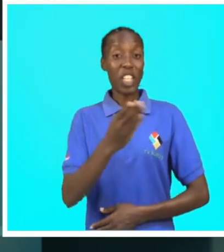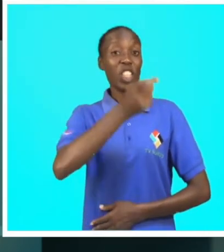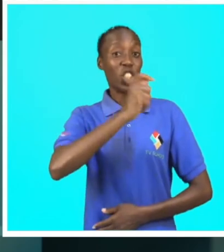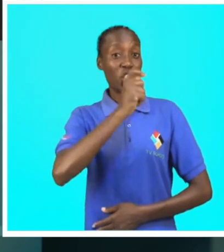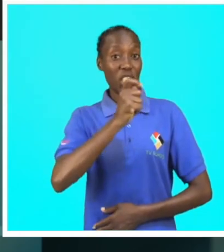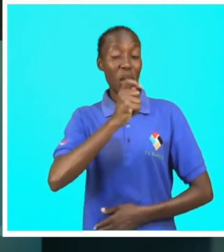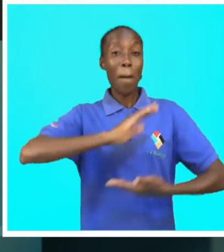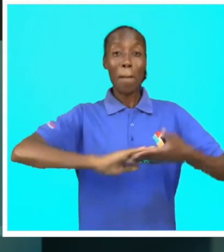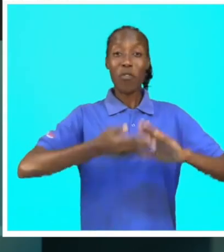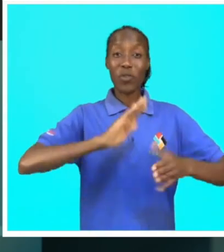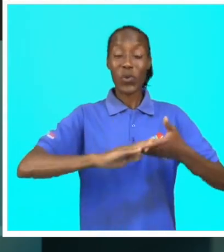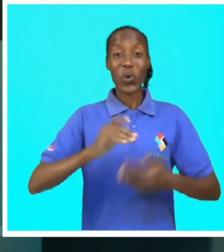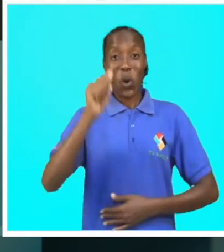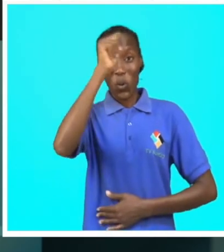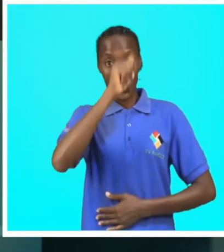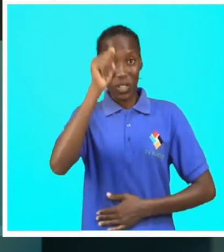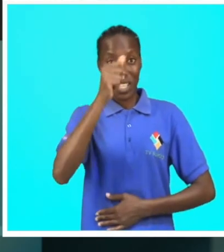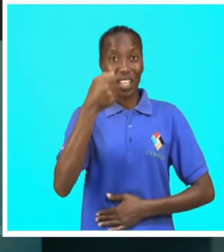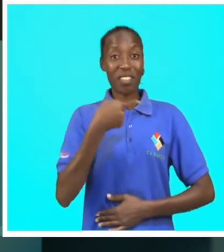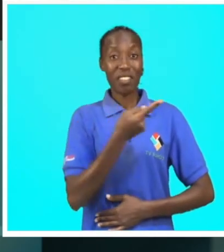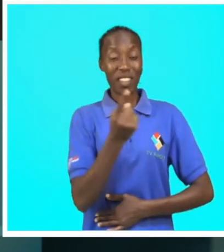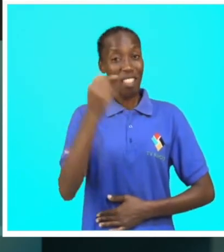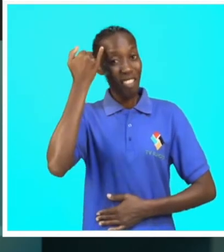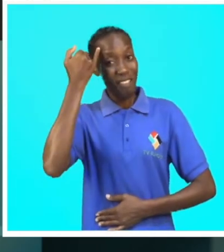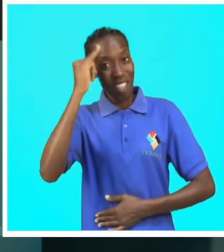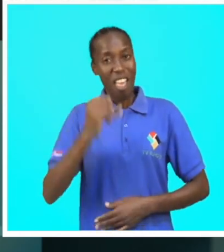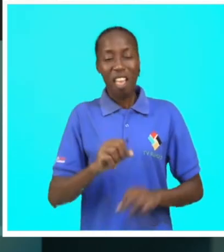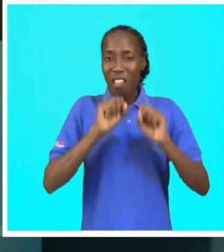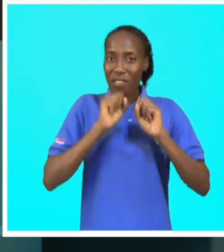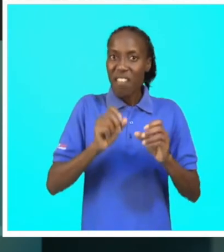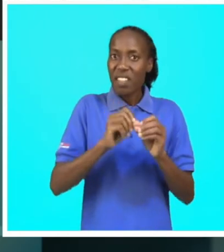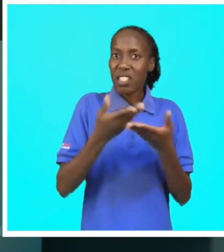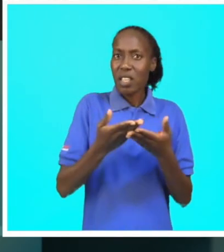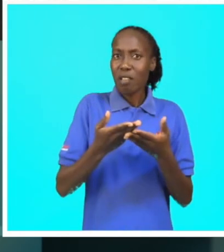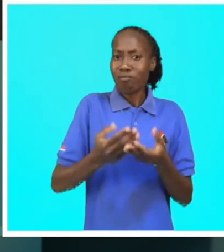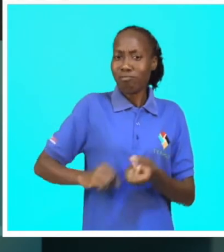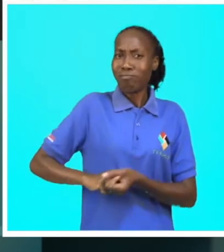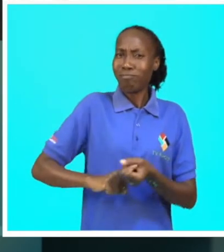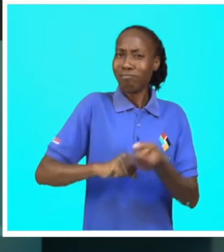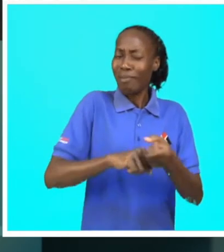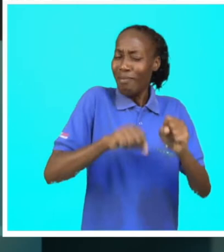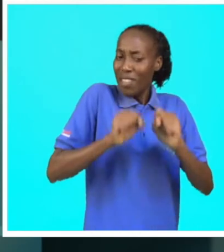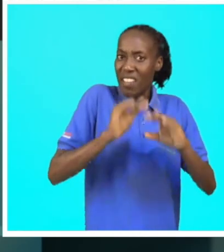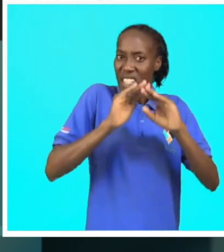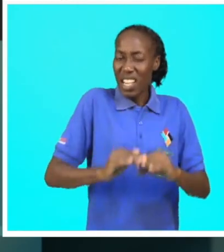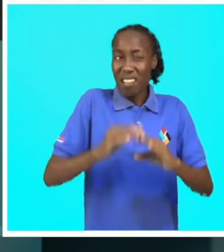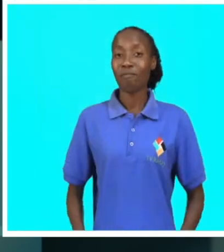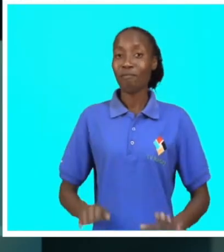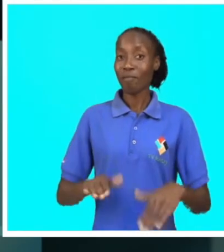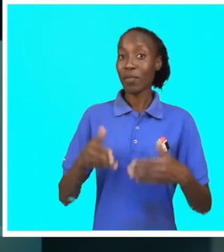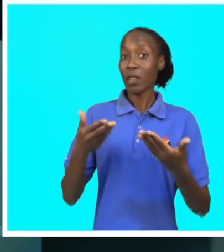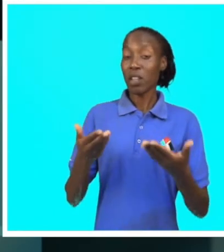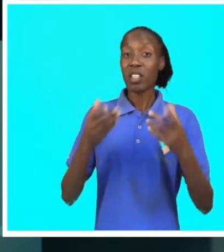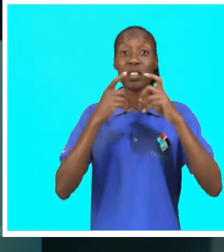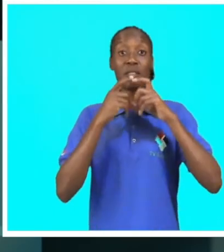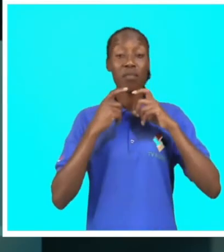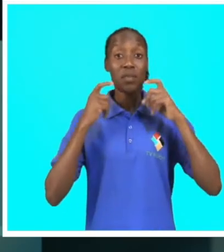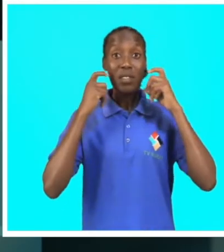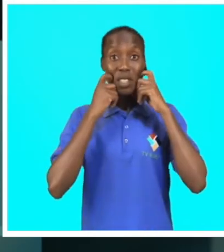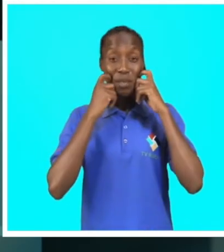universitário, é da opinião que investimentos deste género sejam mais focalizados para Moçambique. Estes